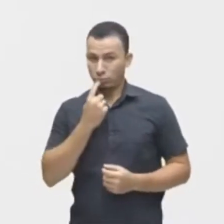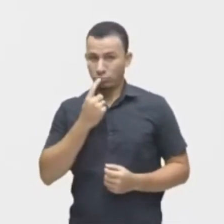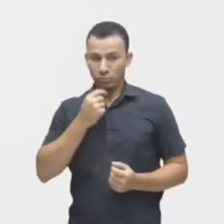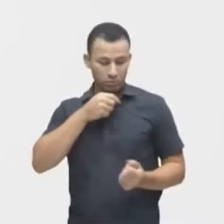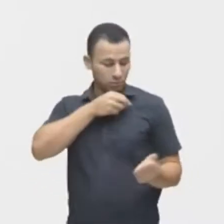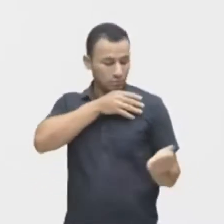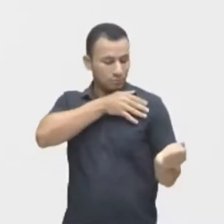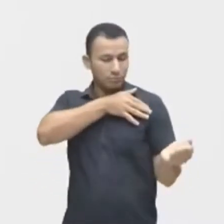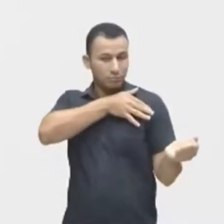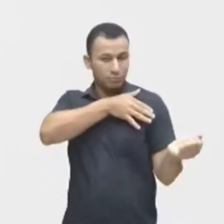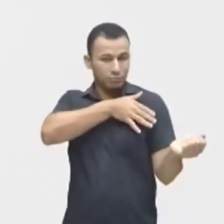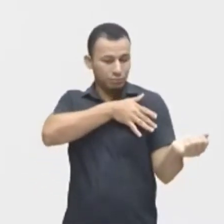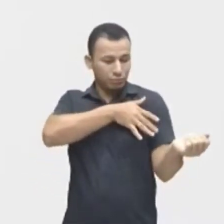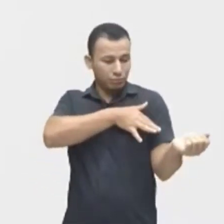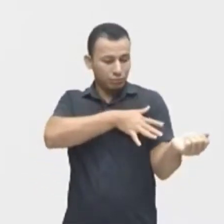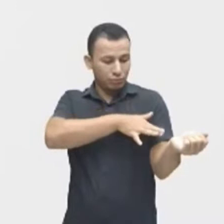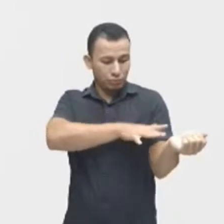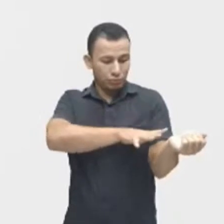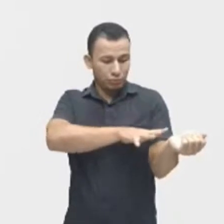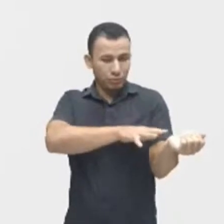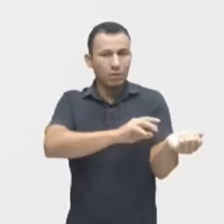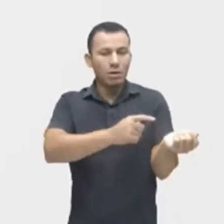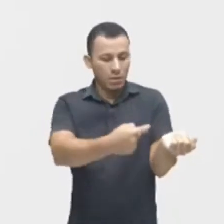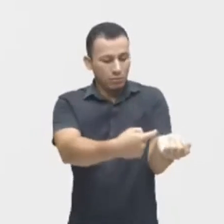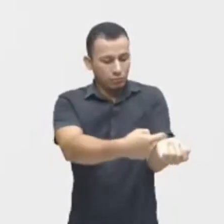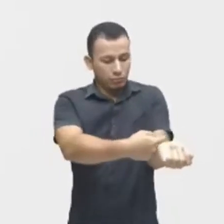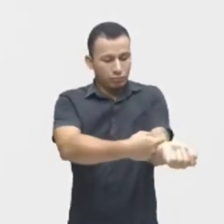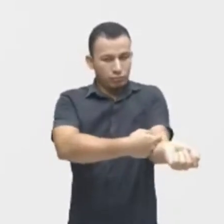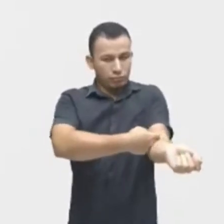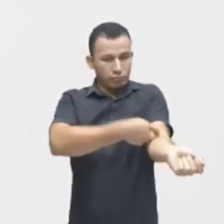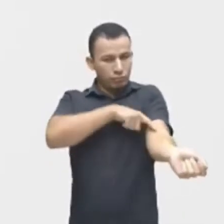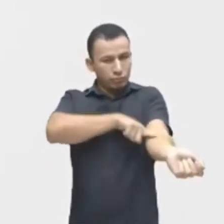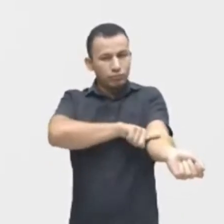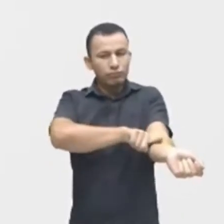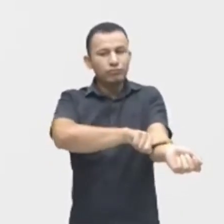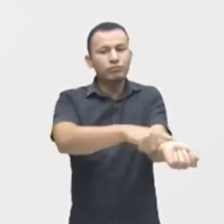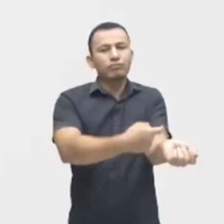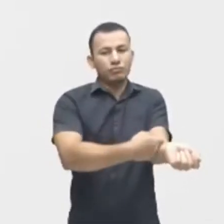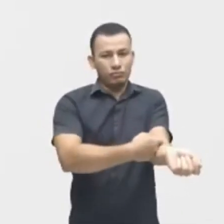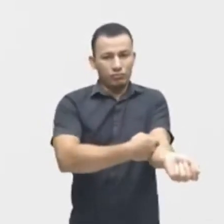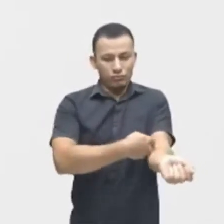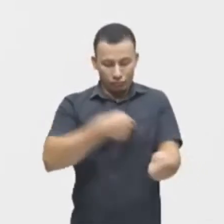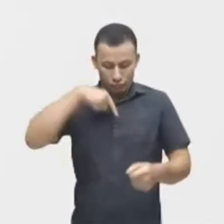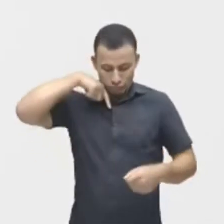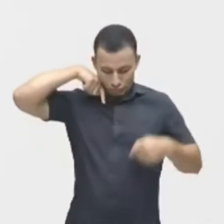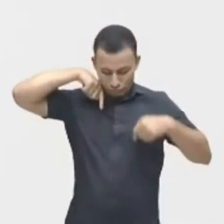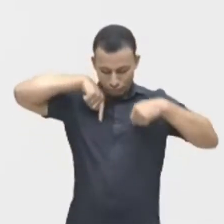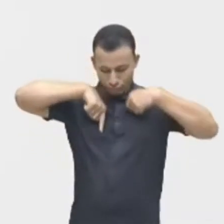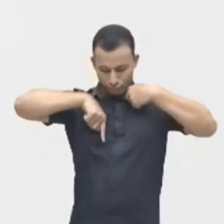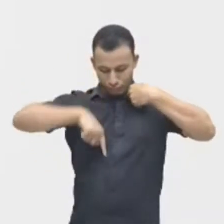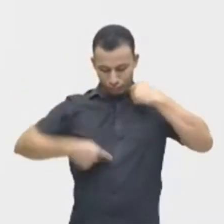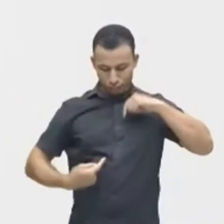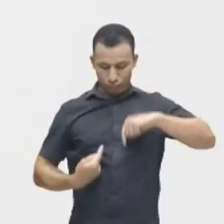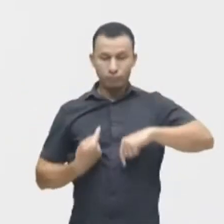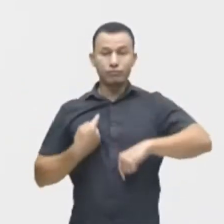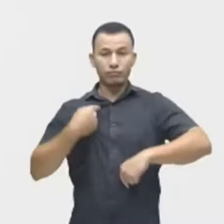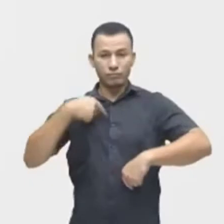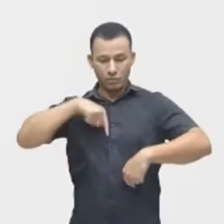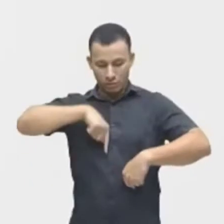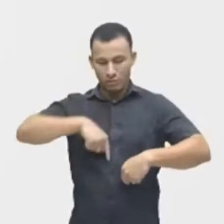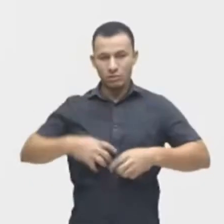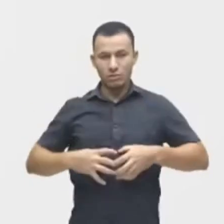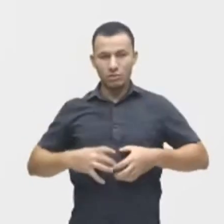transporta, ele leva e ele traz nutrientes que são absorvidos no intestino e também ele faz